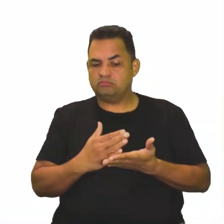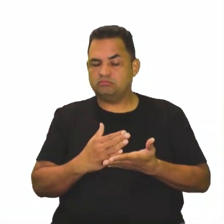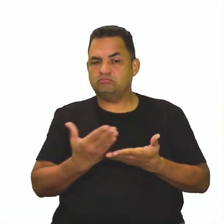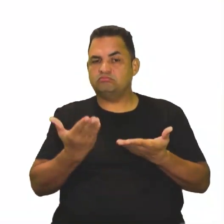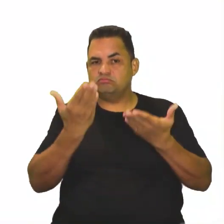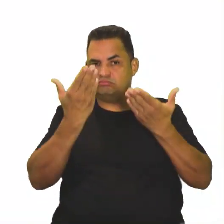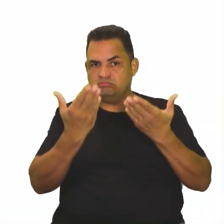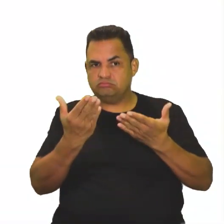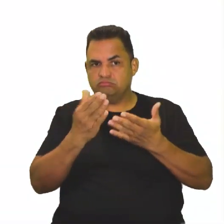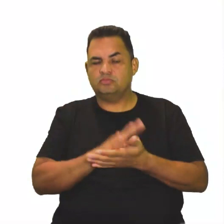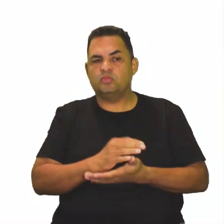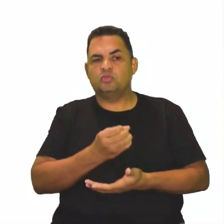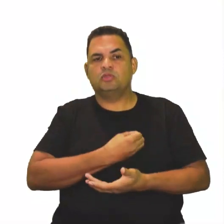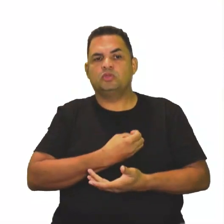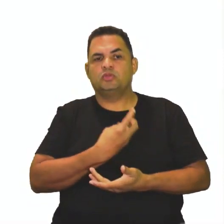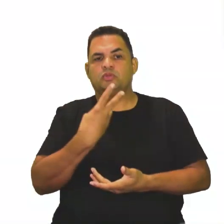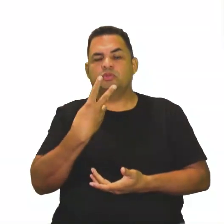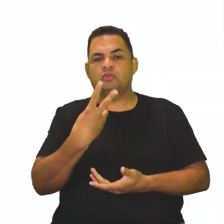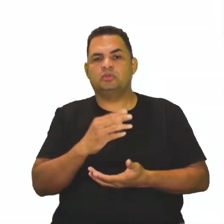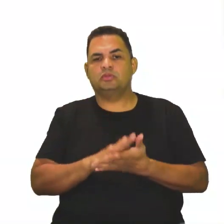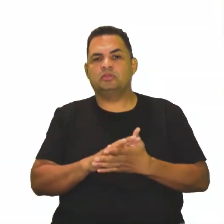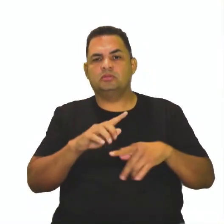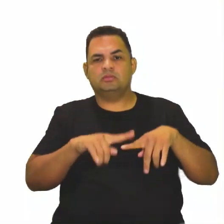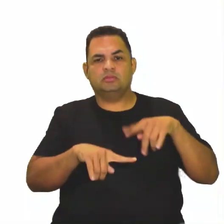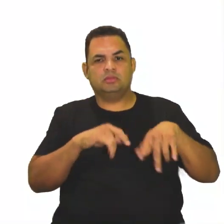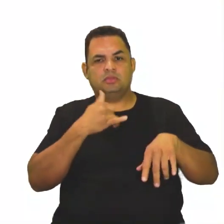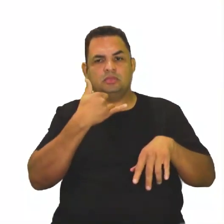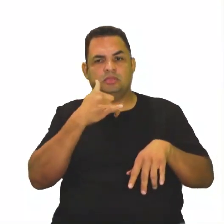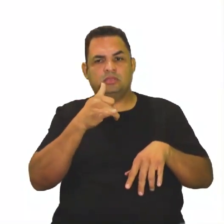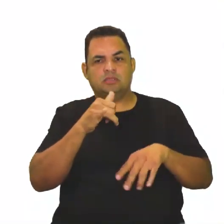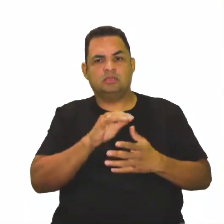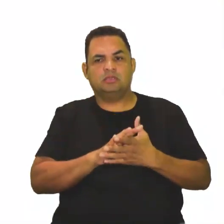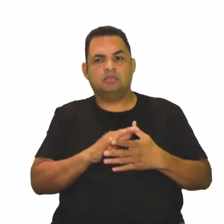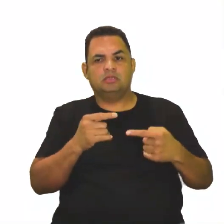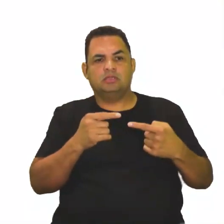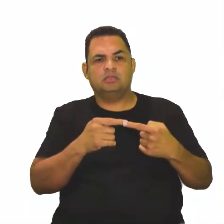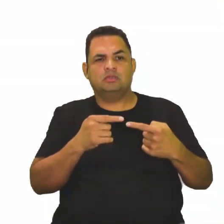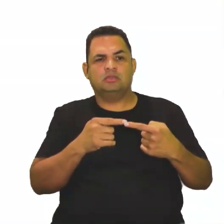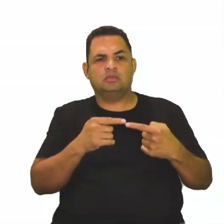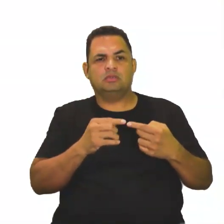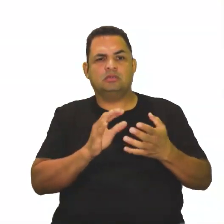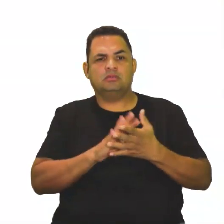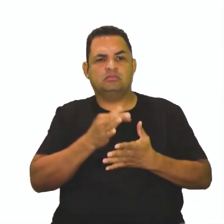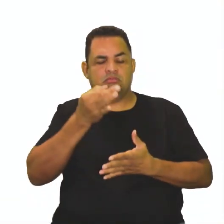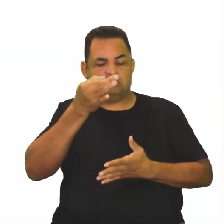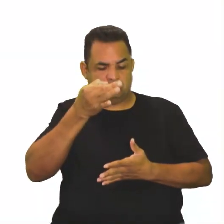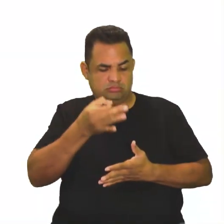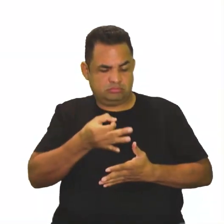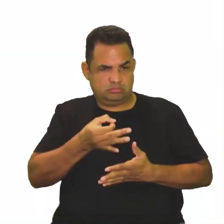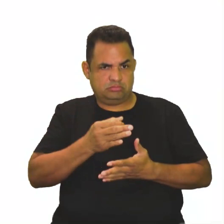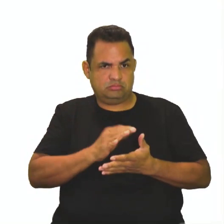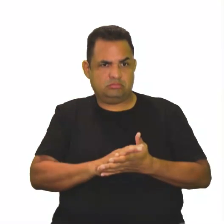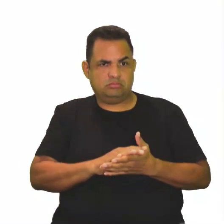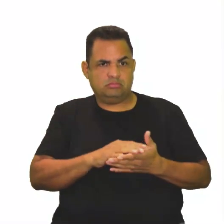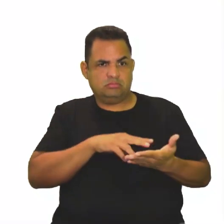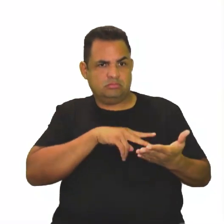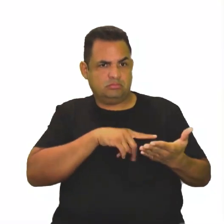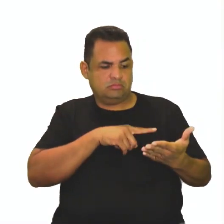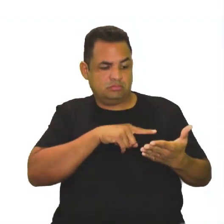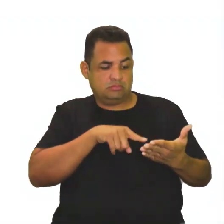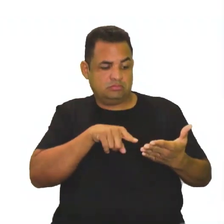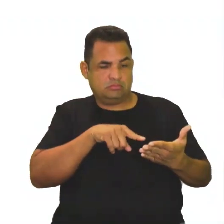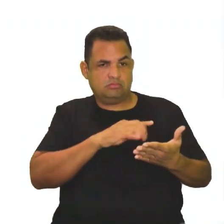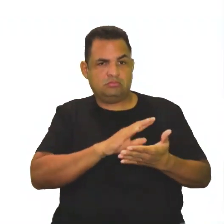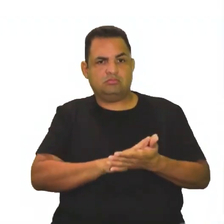primeiro, ok? Em um aparelho elétrico ligado corretamente, lê-se a